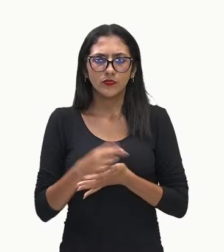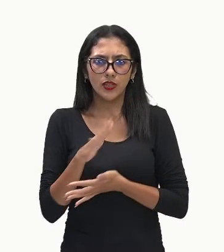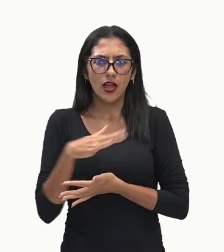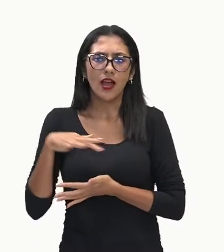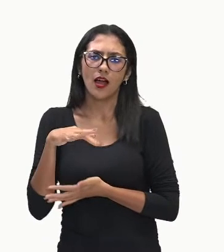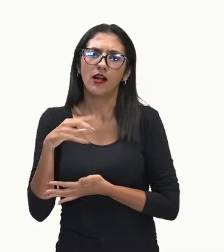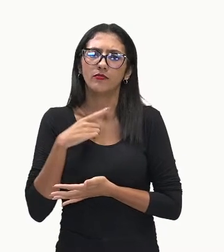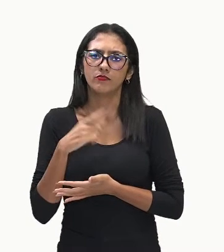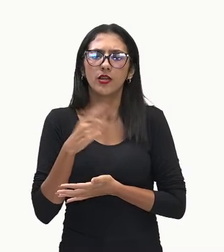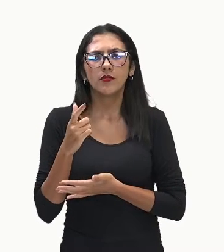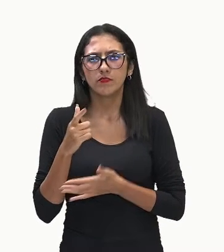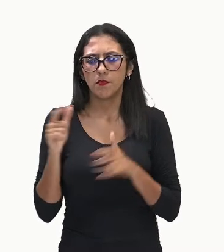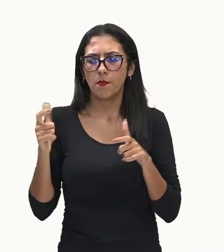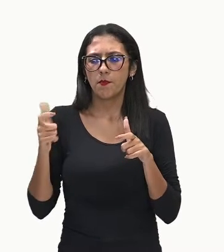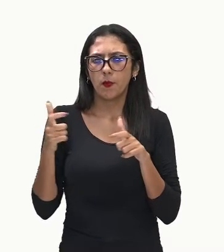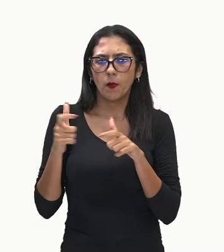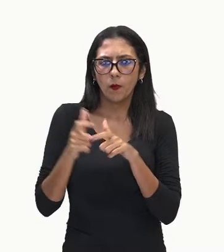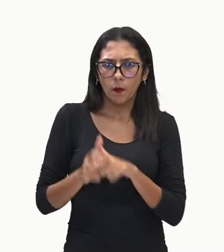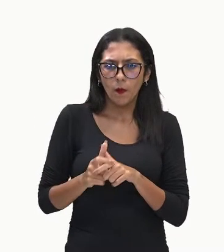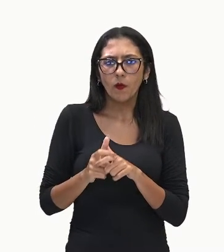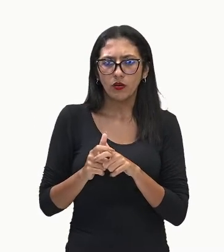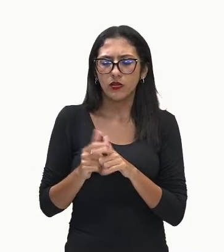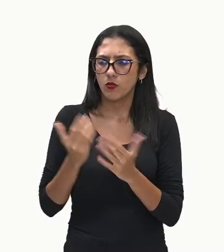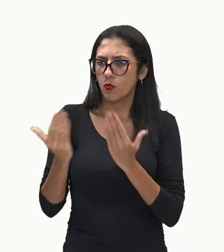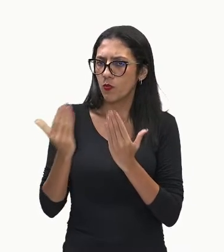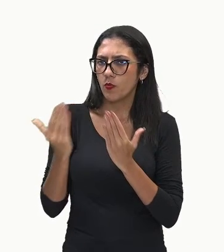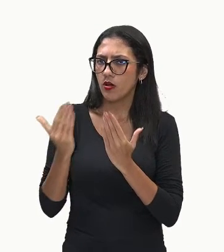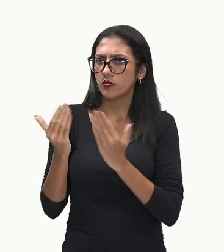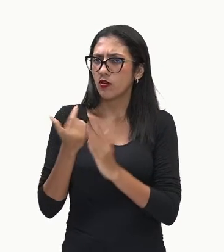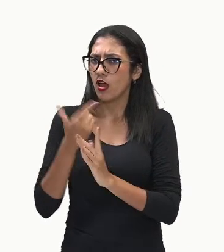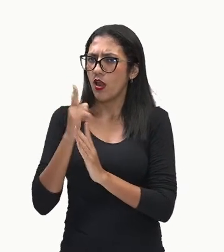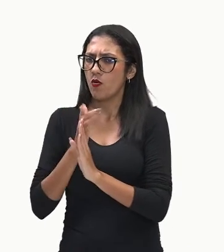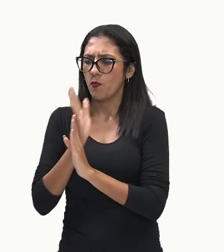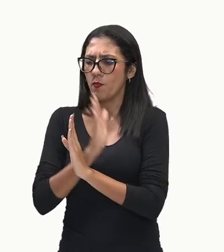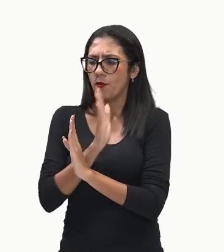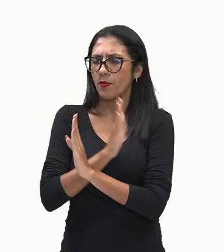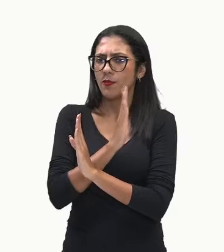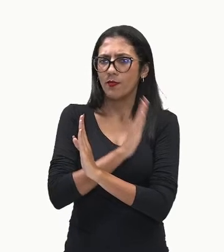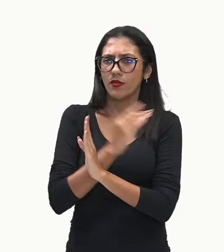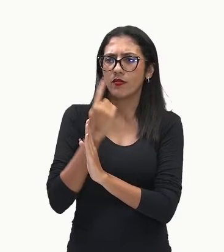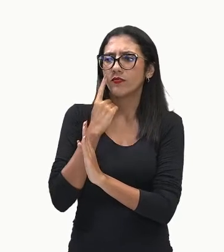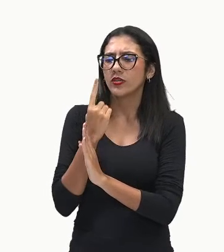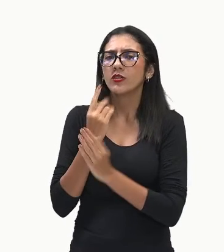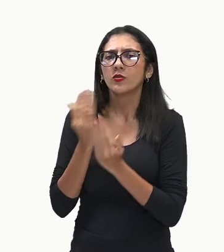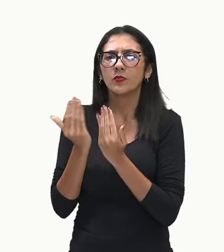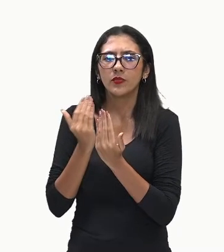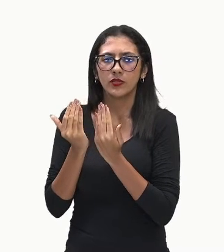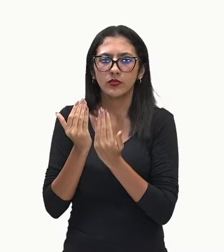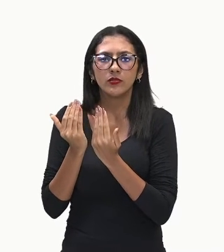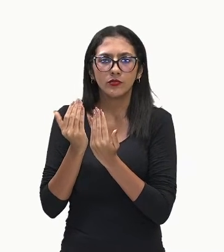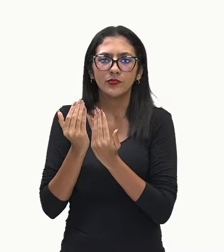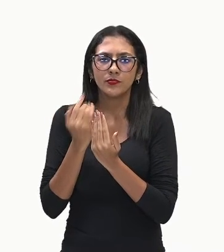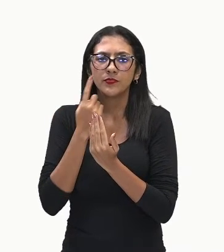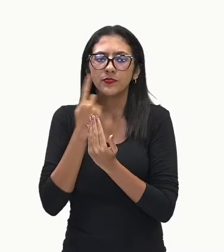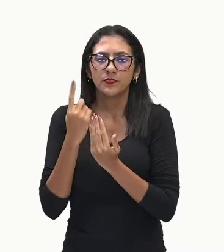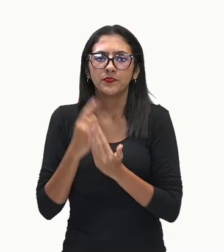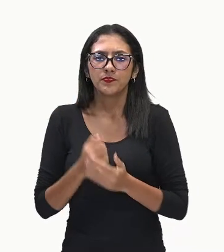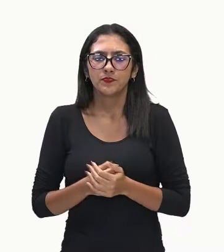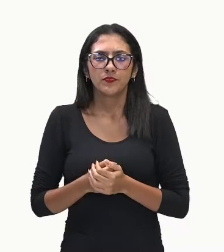menor do que as outras 2 maiores, do que as outras 3 maiores, observe que aqui houve um